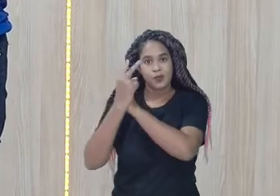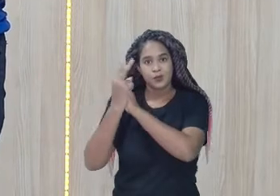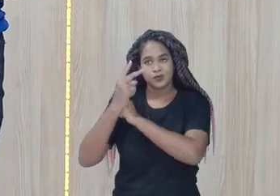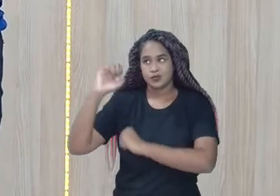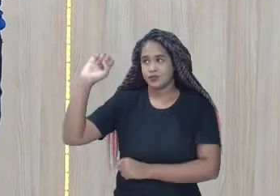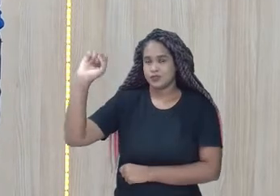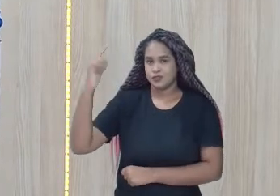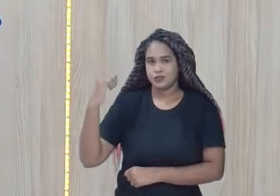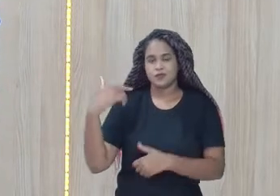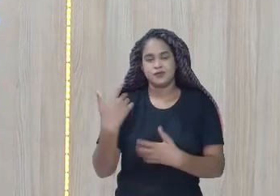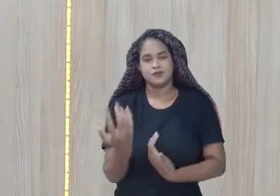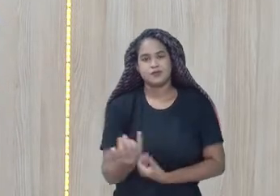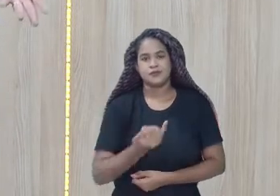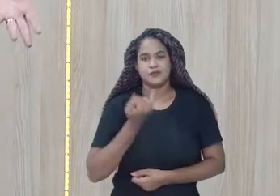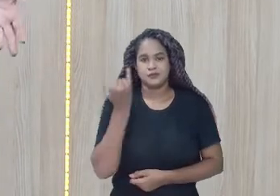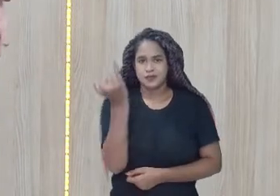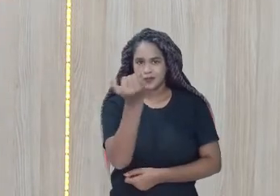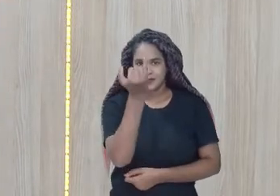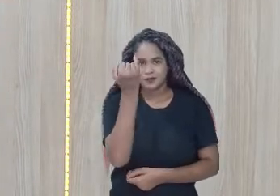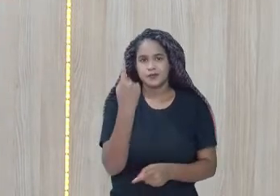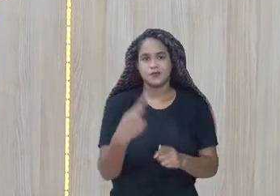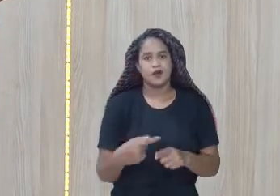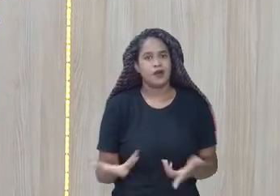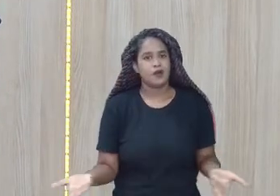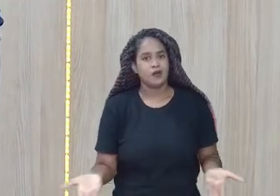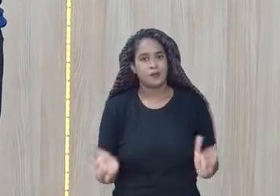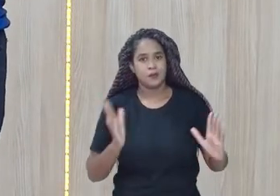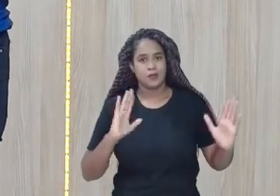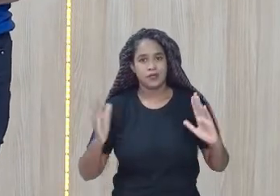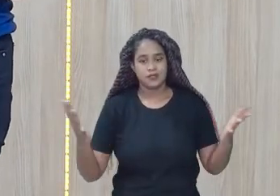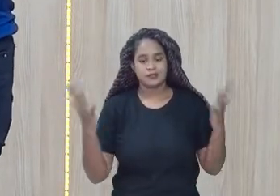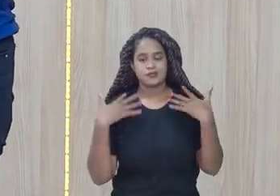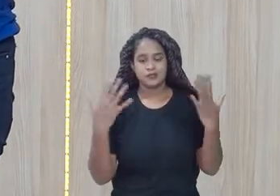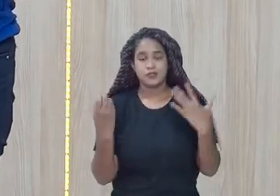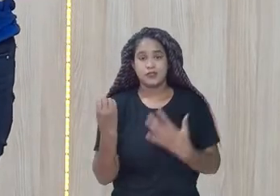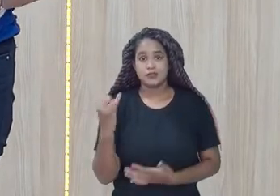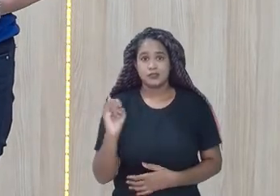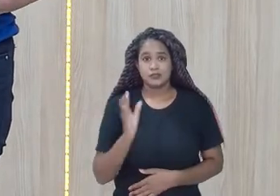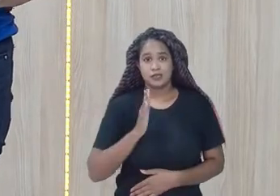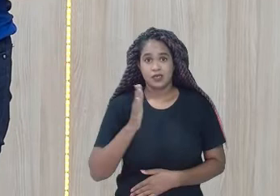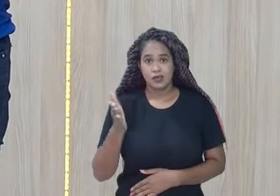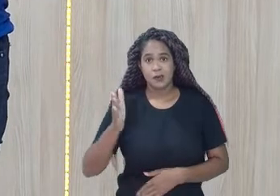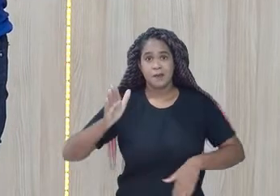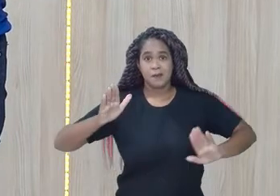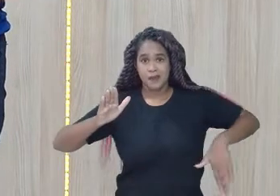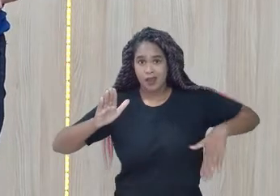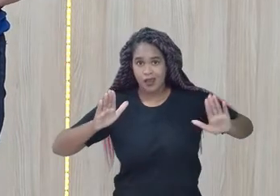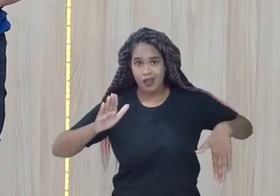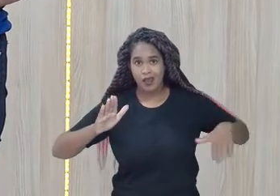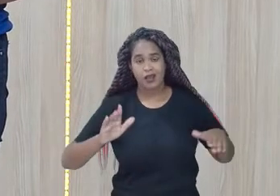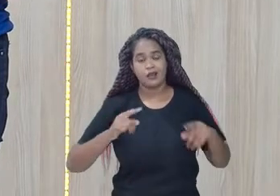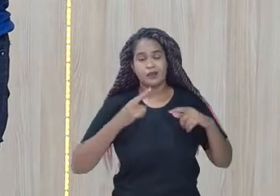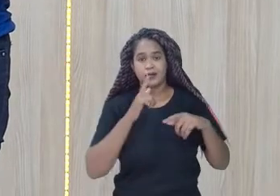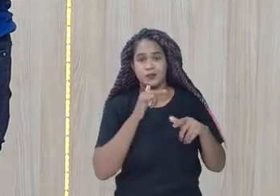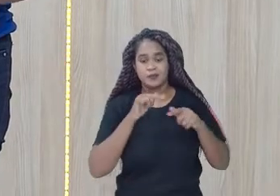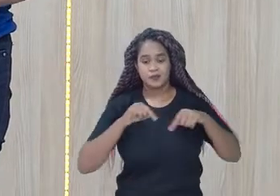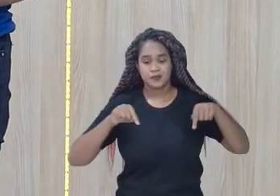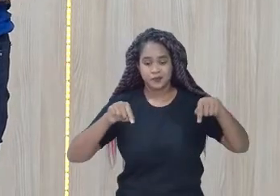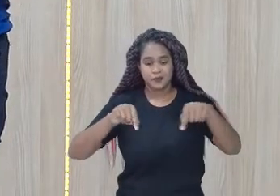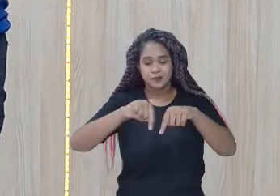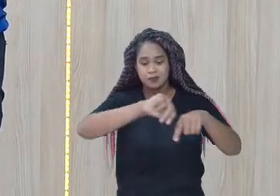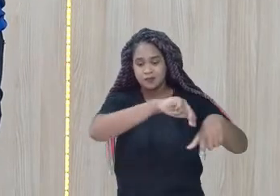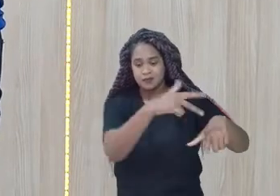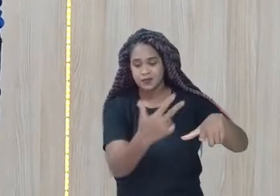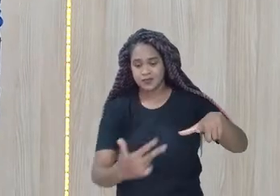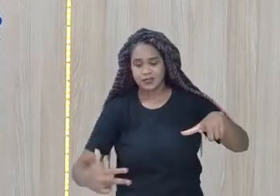tenham bastante cuidado, que estamos no verão, não é? Quem vai para as praias, piscinas, caminhadas, se expondo ao sol.